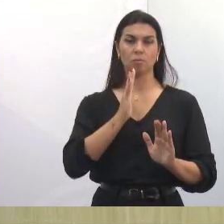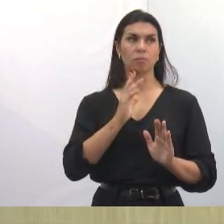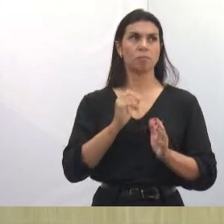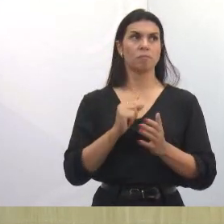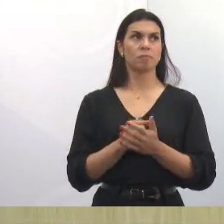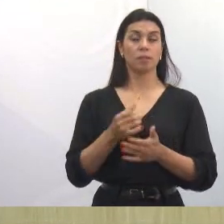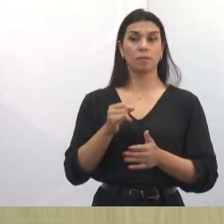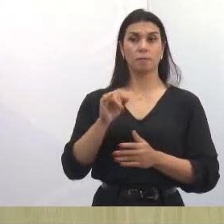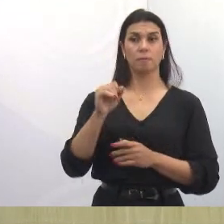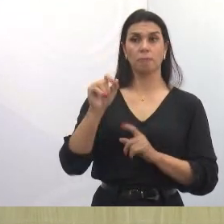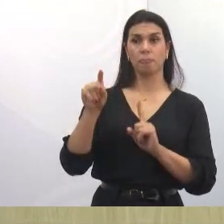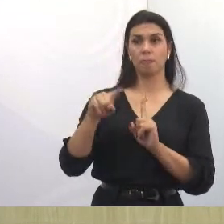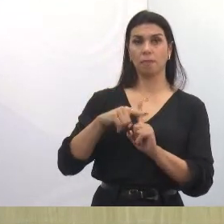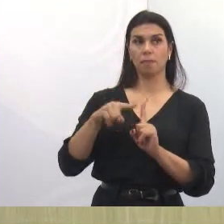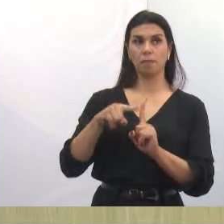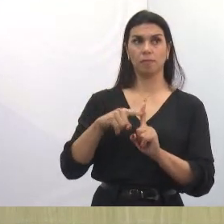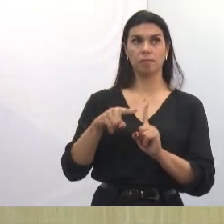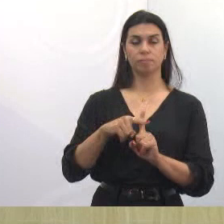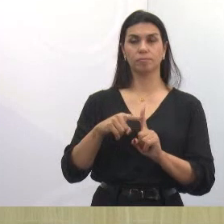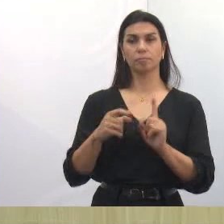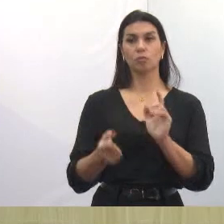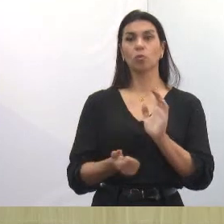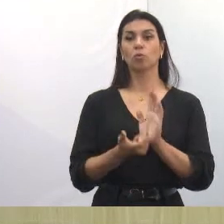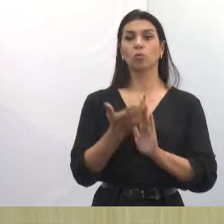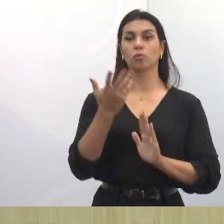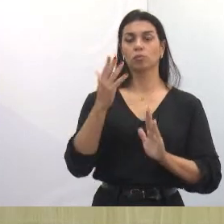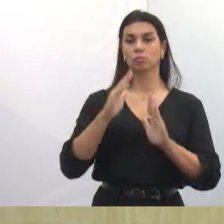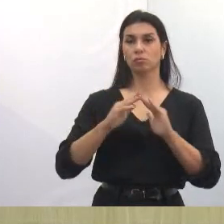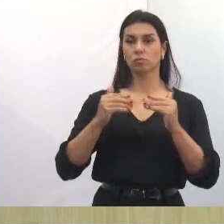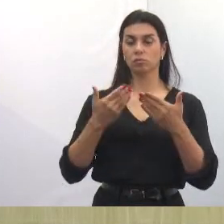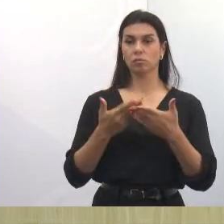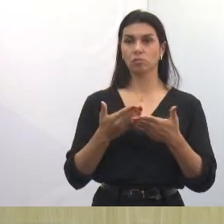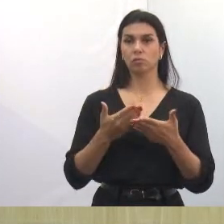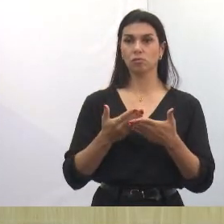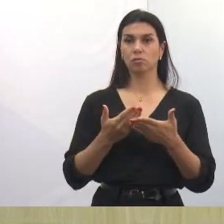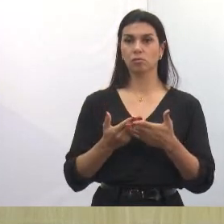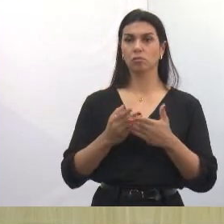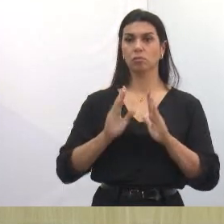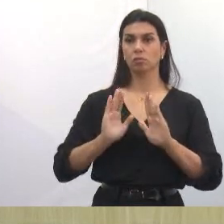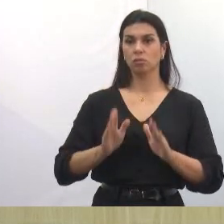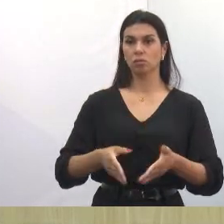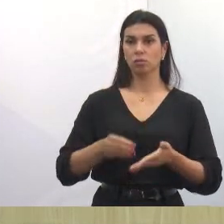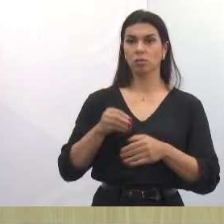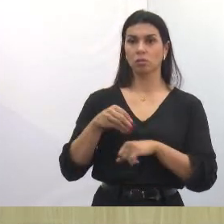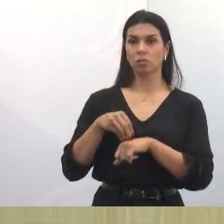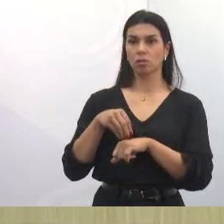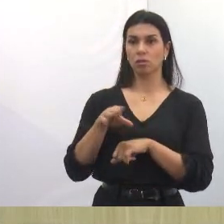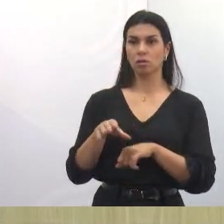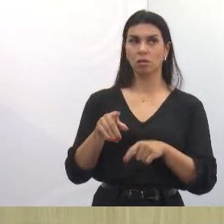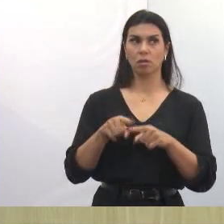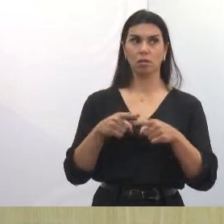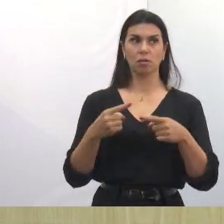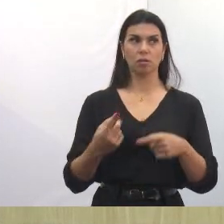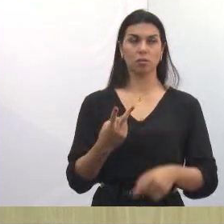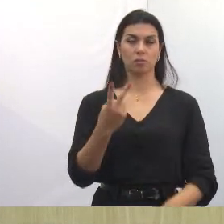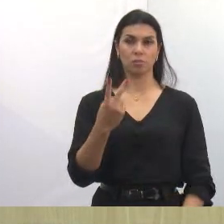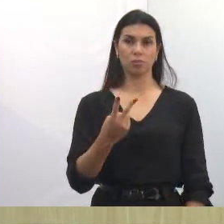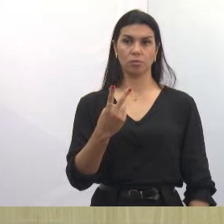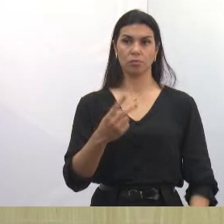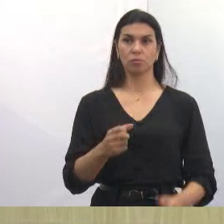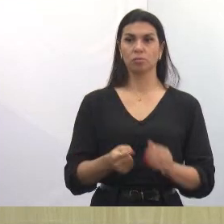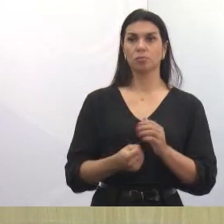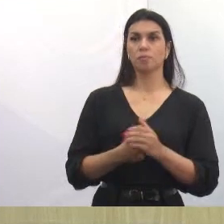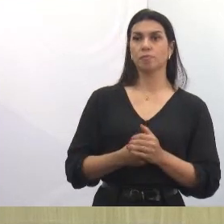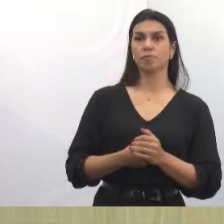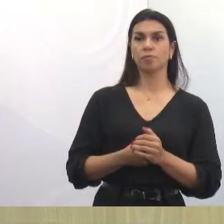Em caso afirmativo, quantas e quais escolas foram indicadas? 2. Quais são